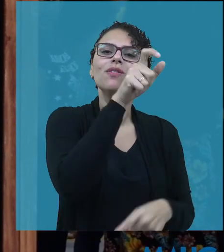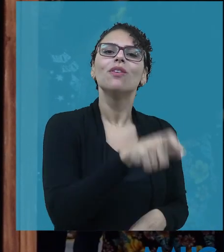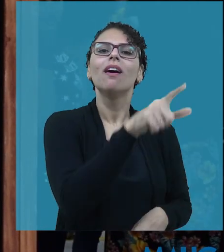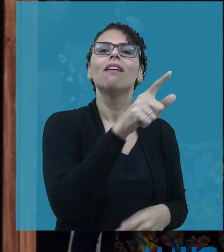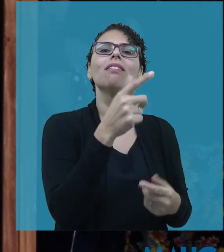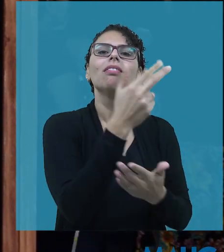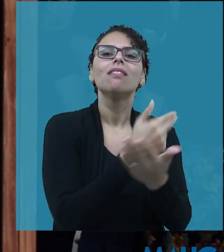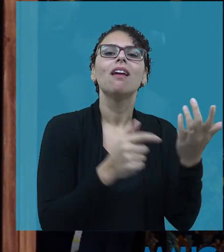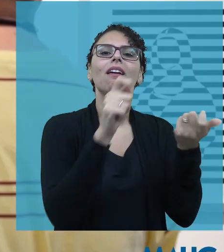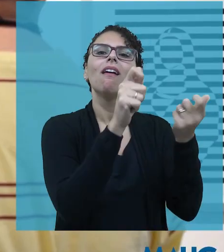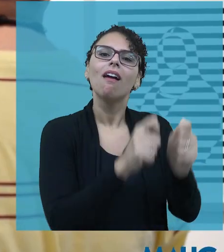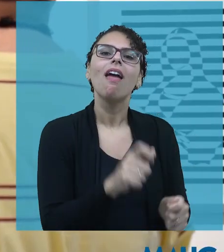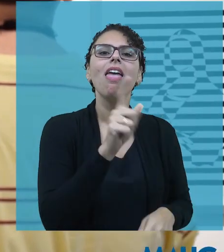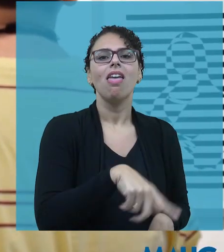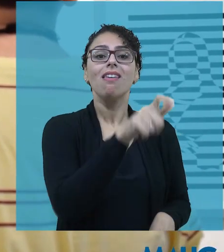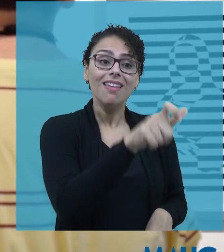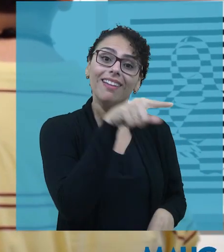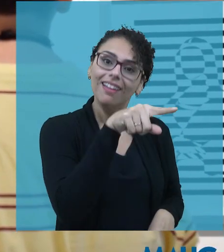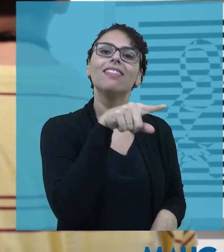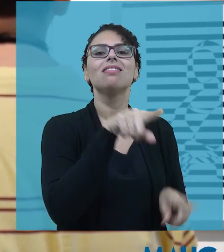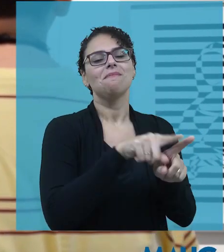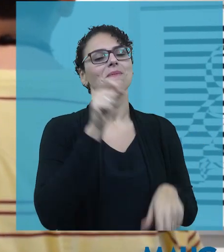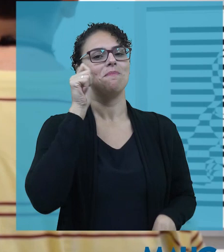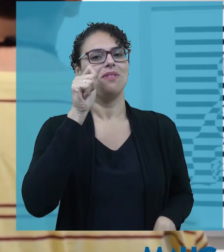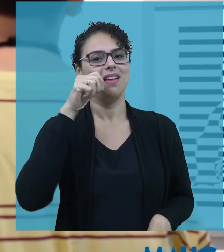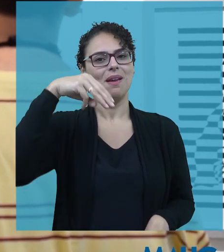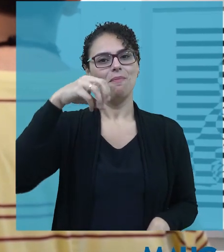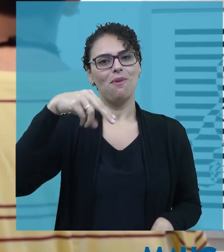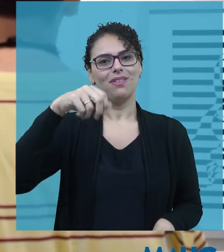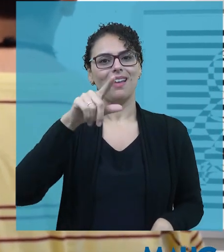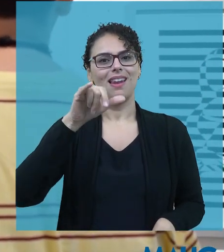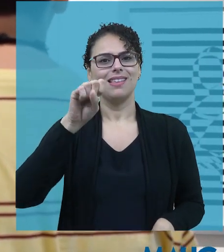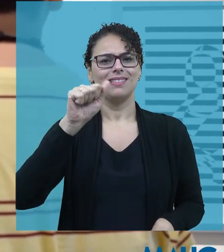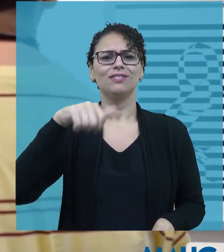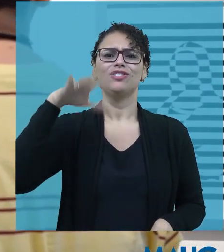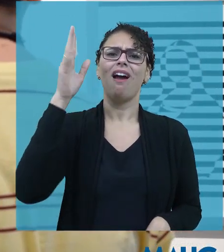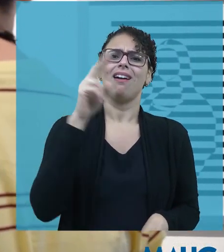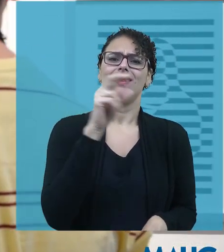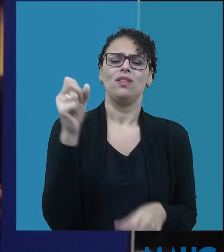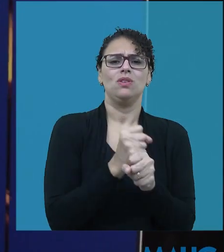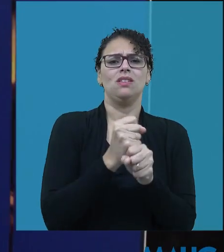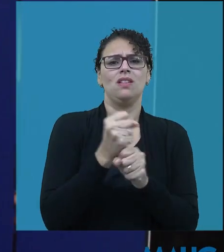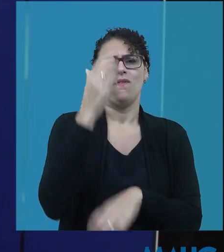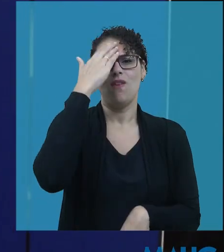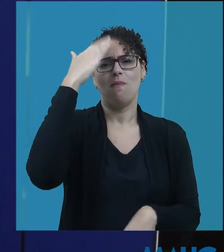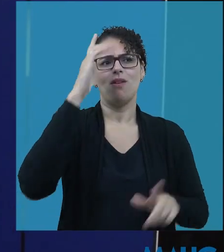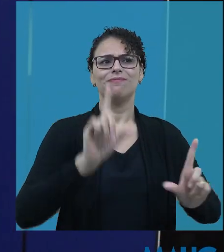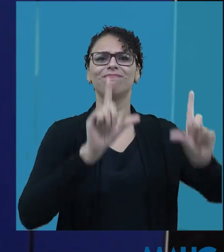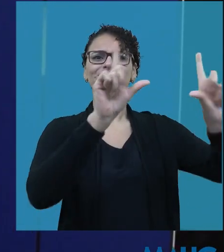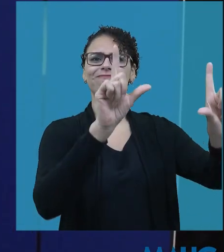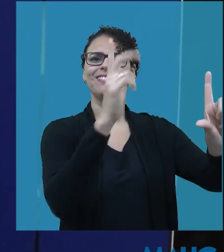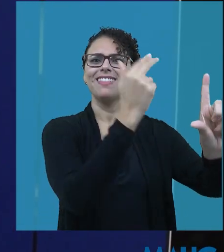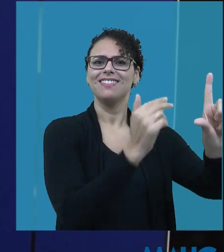retratar também outra mulher, que é a obra da Mona Lisa, uma obra que tem mais de 500 anos,